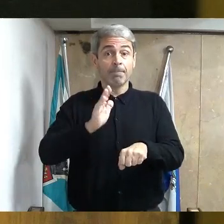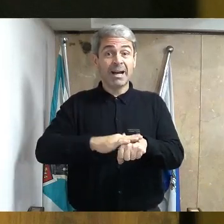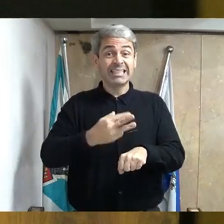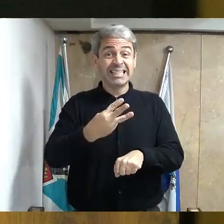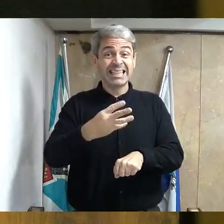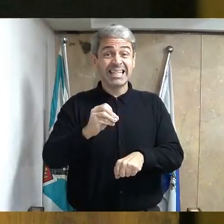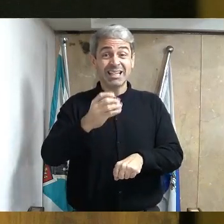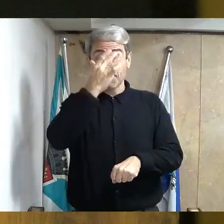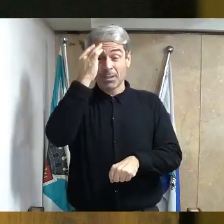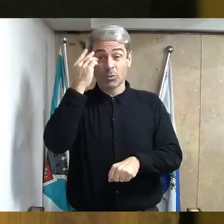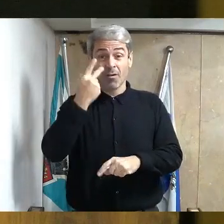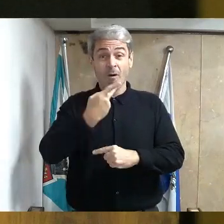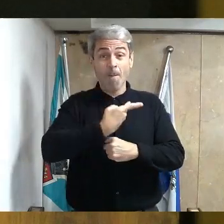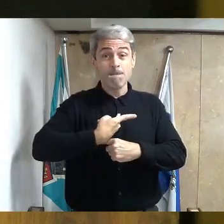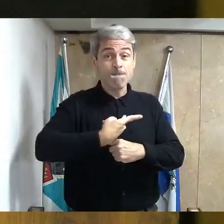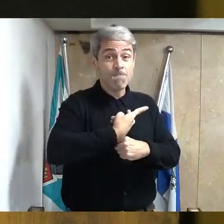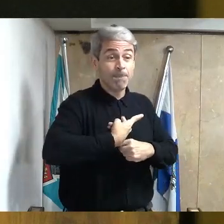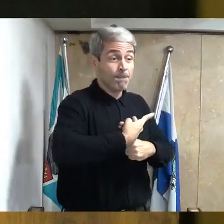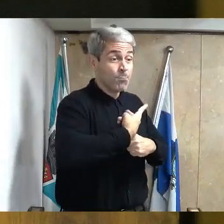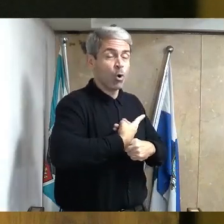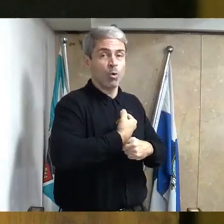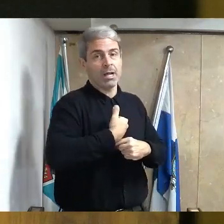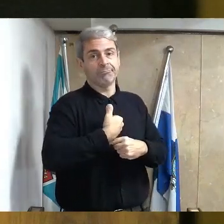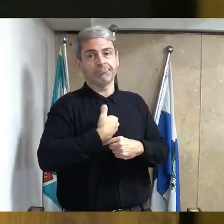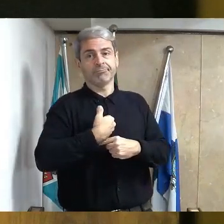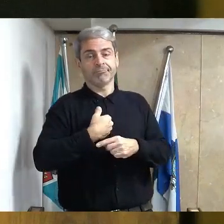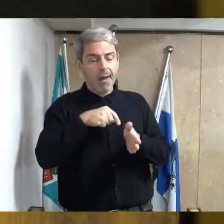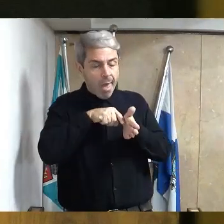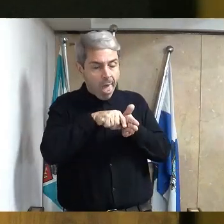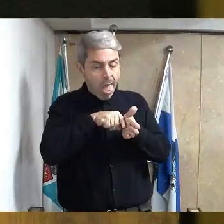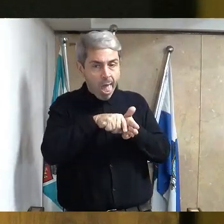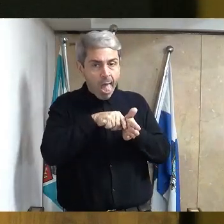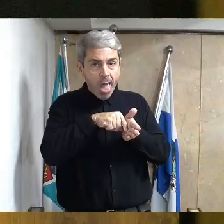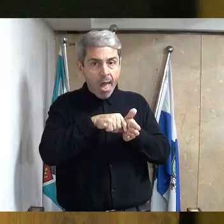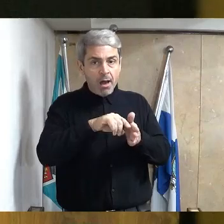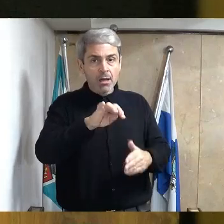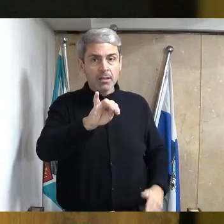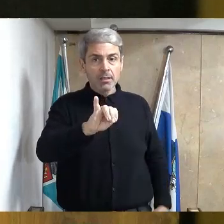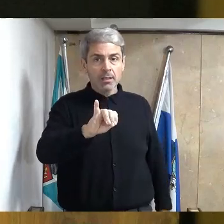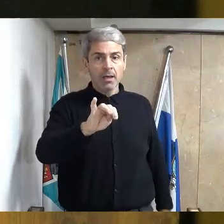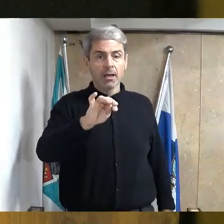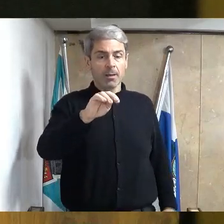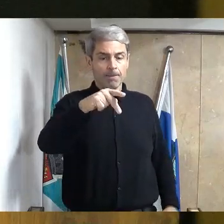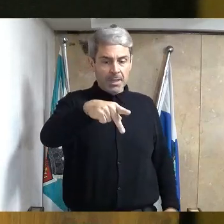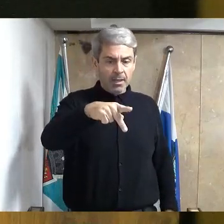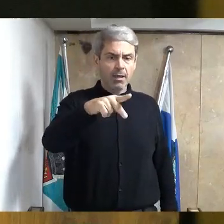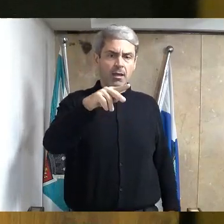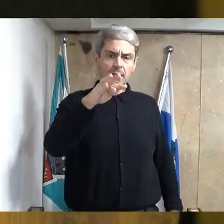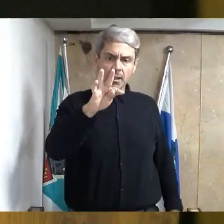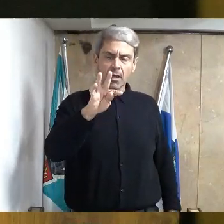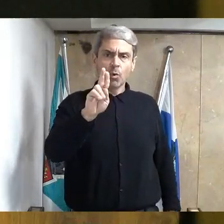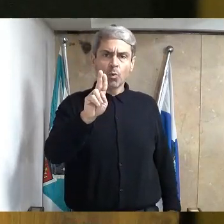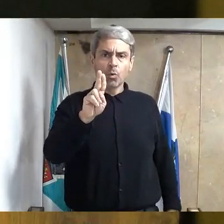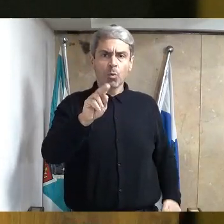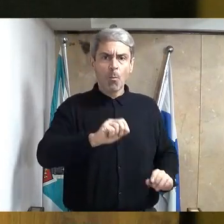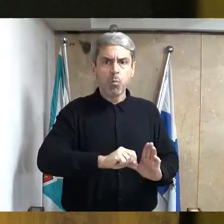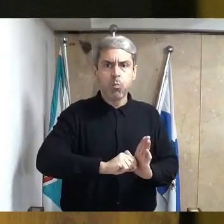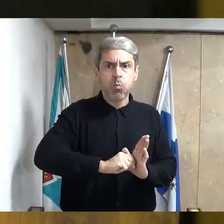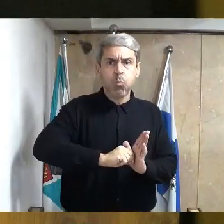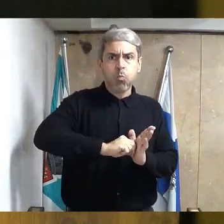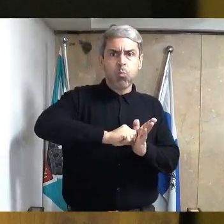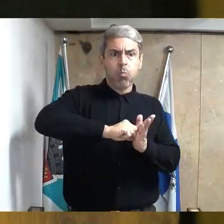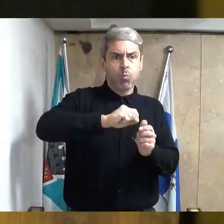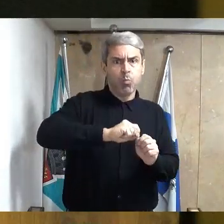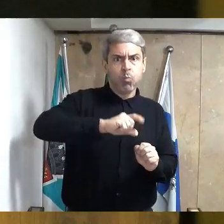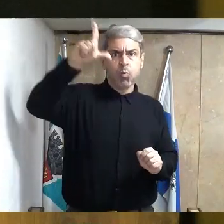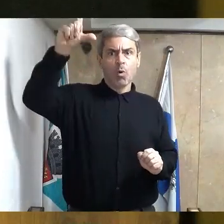procurar para fazer uma revisão para aumentar o IPTU do morador. E as grandes empresas que